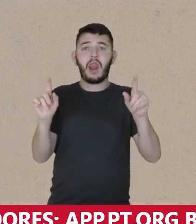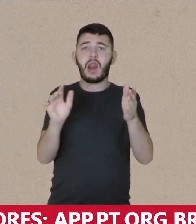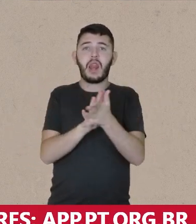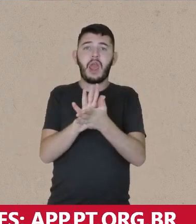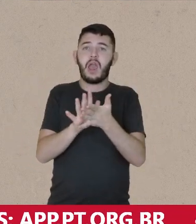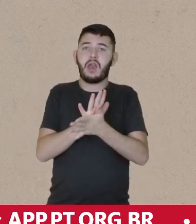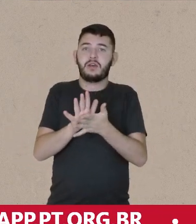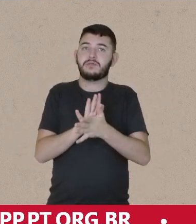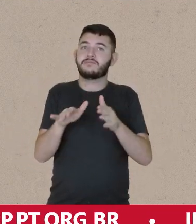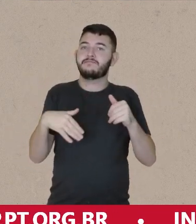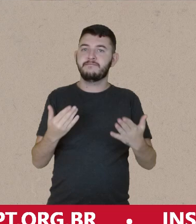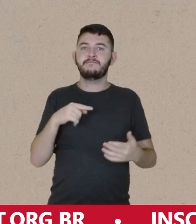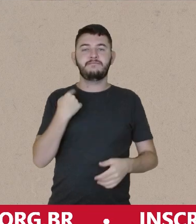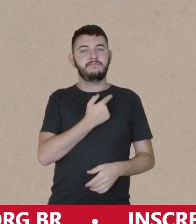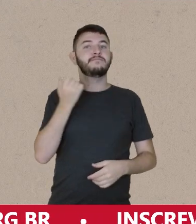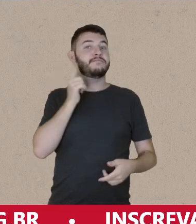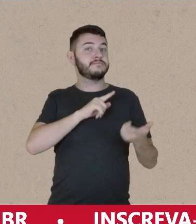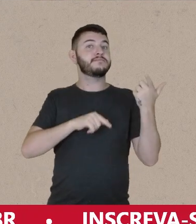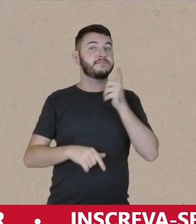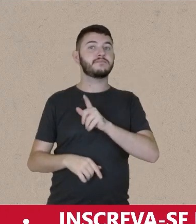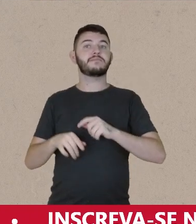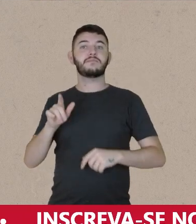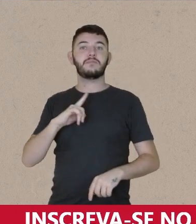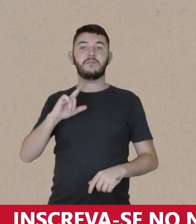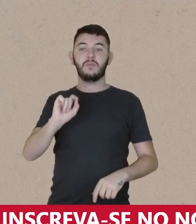Então, conseguimos chegar a